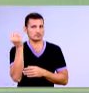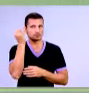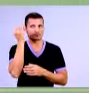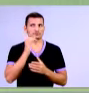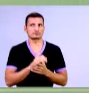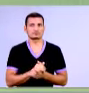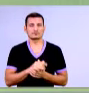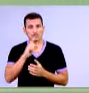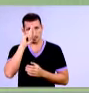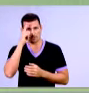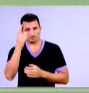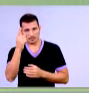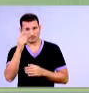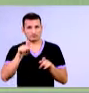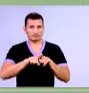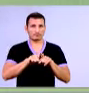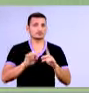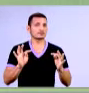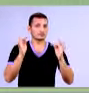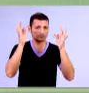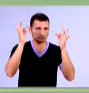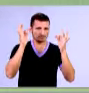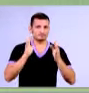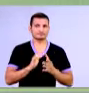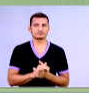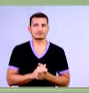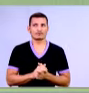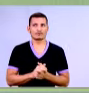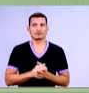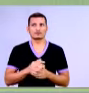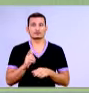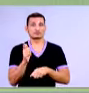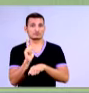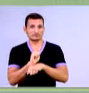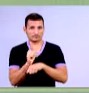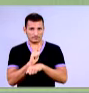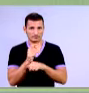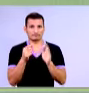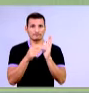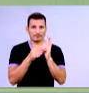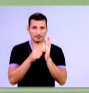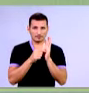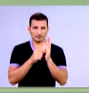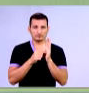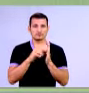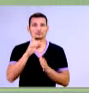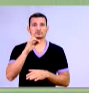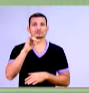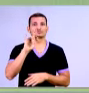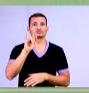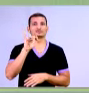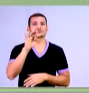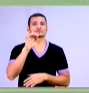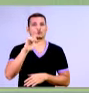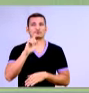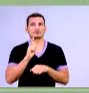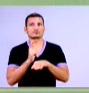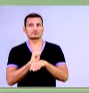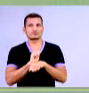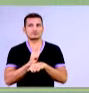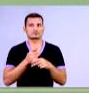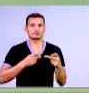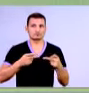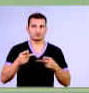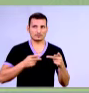quanto criatividade, tanto quanto tecnologia. Gerenciamento de ferramentas digitais, gerenciamento de